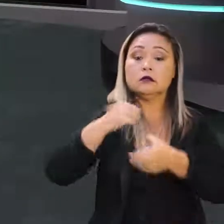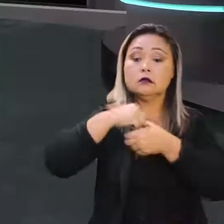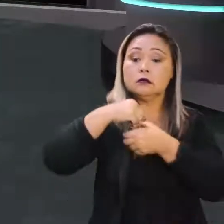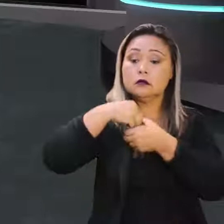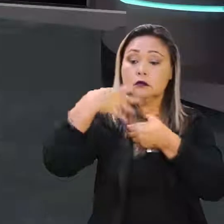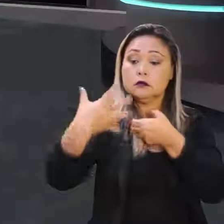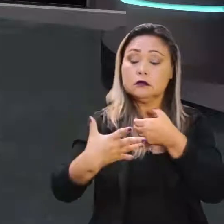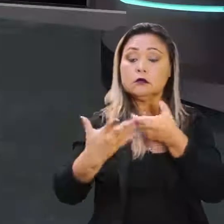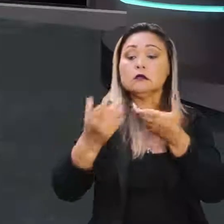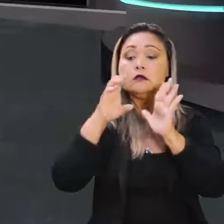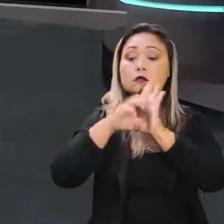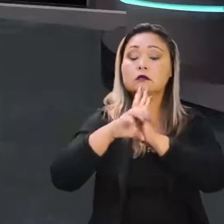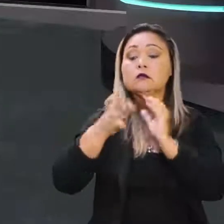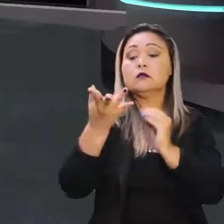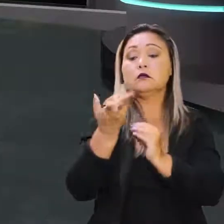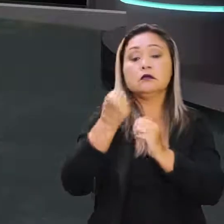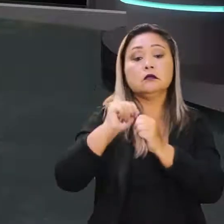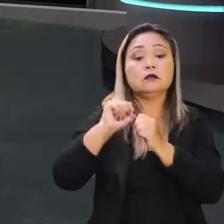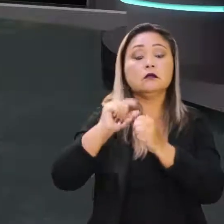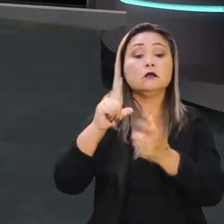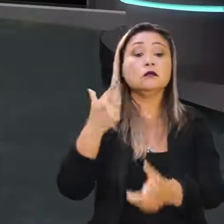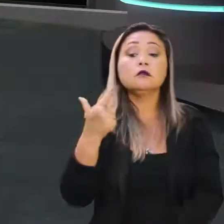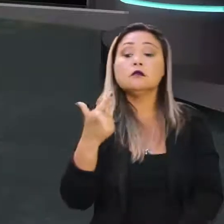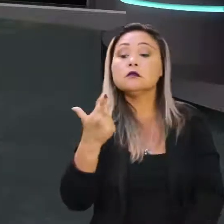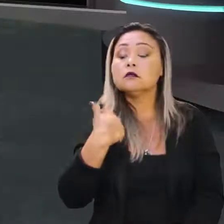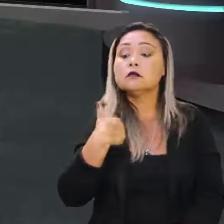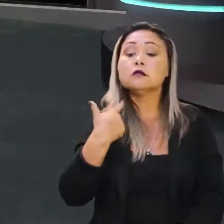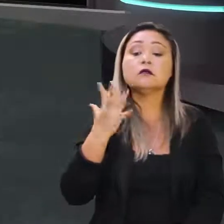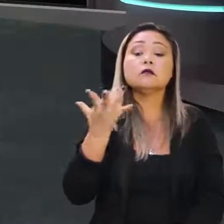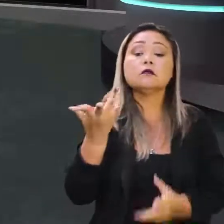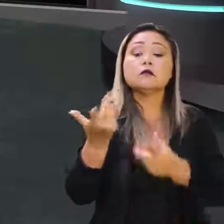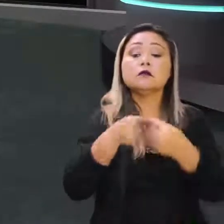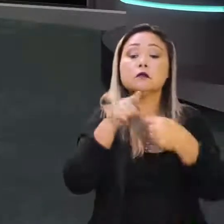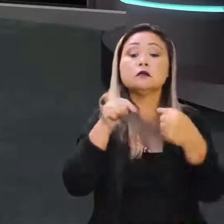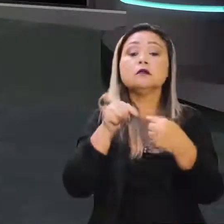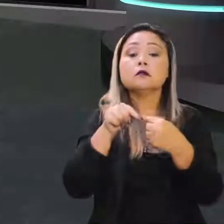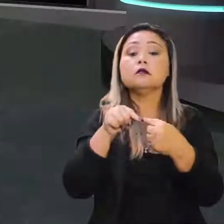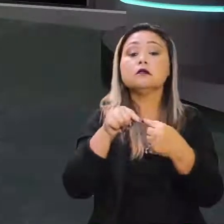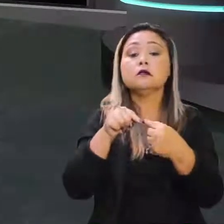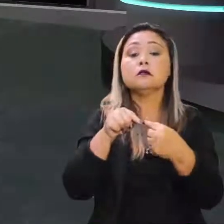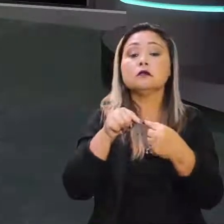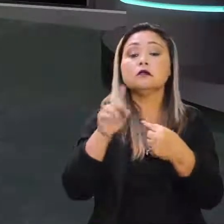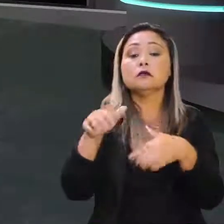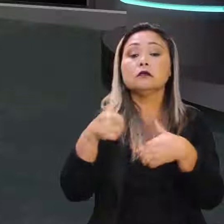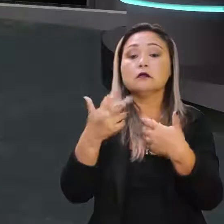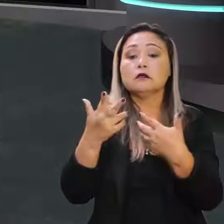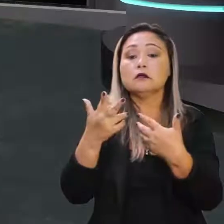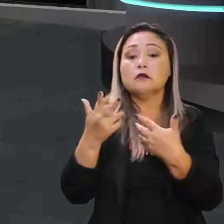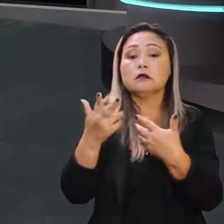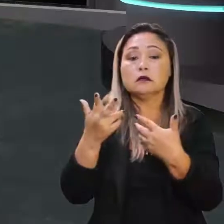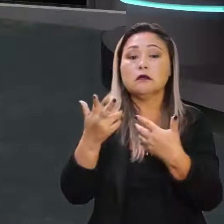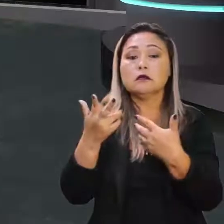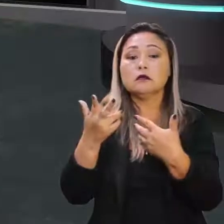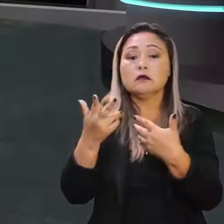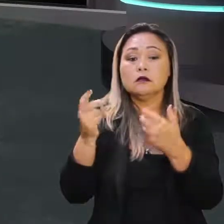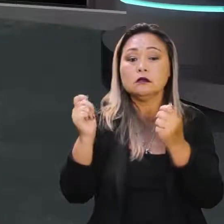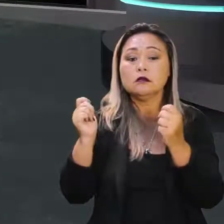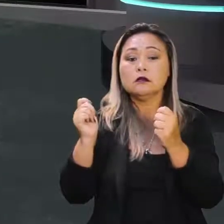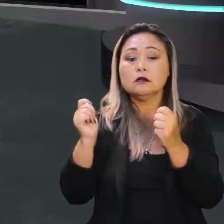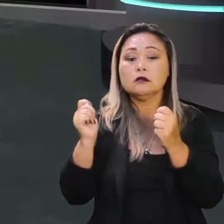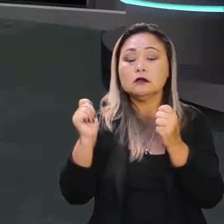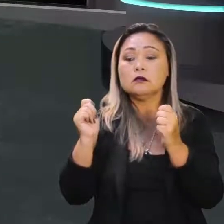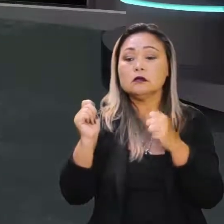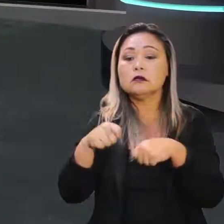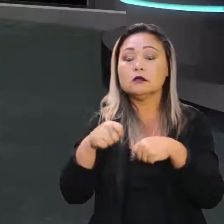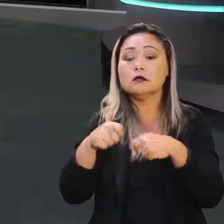conteúdos conceituais de arte, mas eu não tenho uma habilidade, um ofício Professora, como artista. porém, nós podemos ser, né,